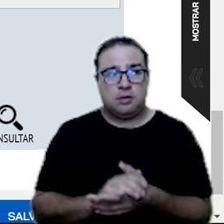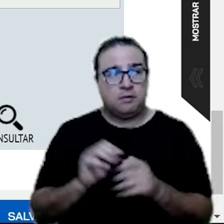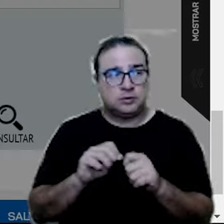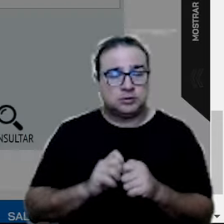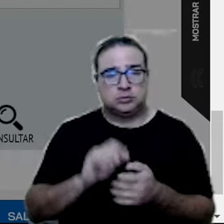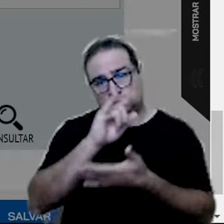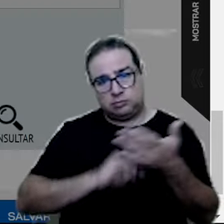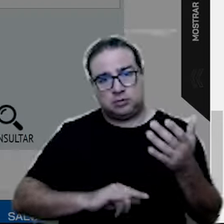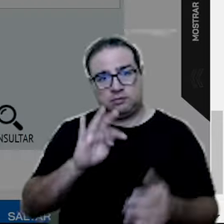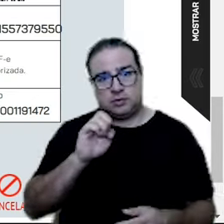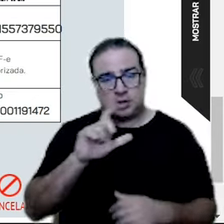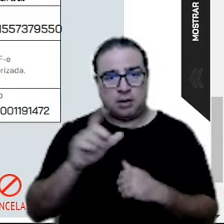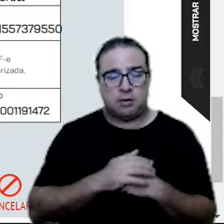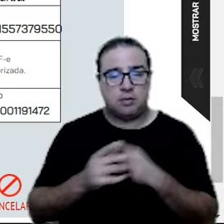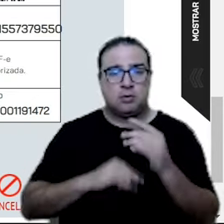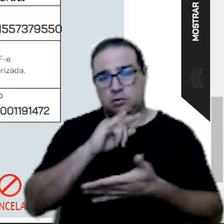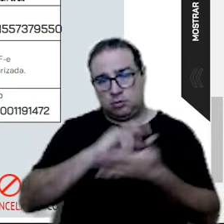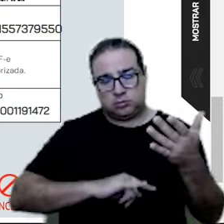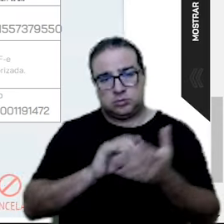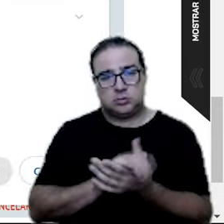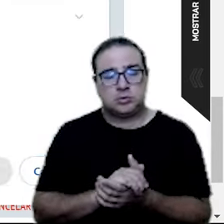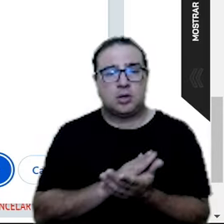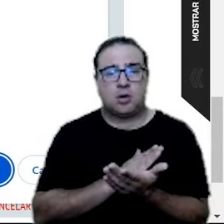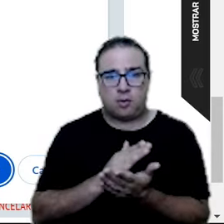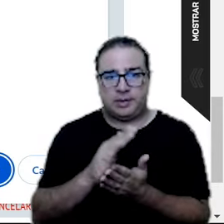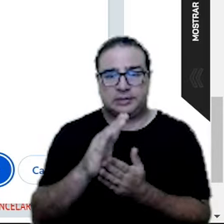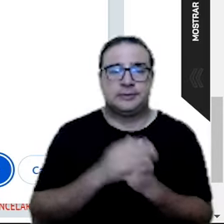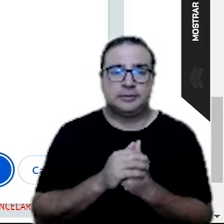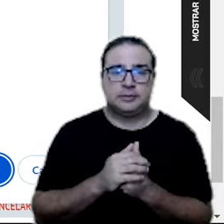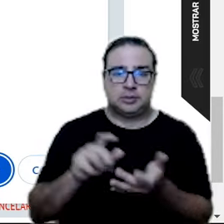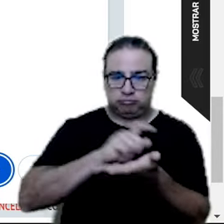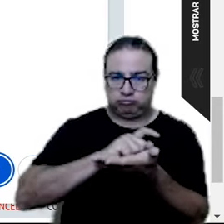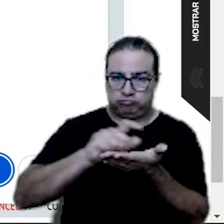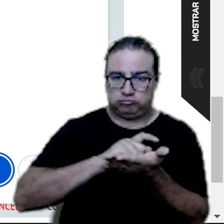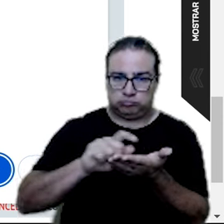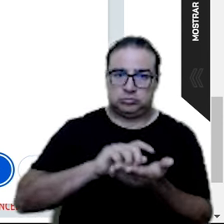emitir o documento fiscal E aí o documento ele é emitido